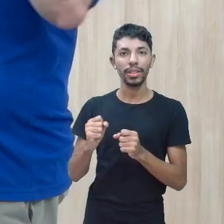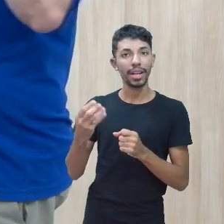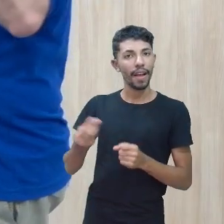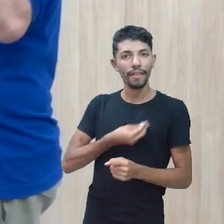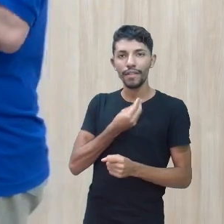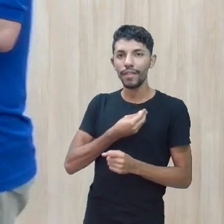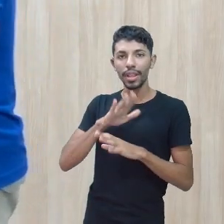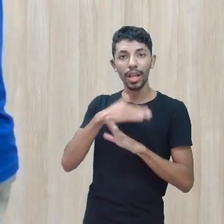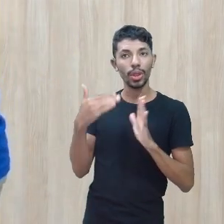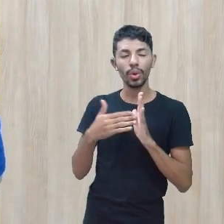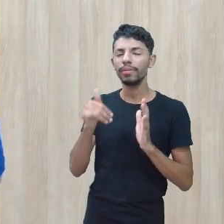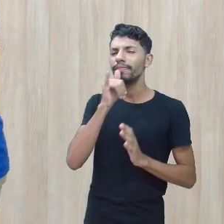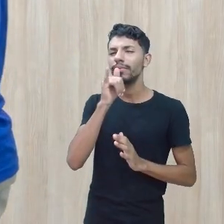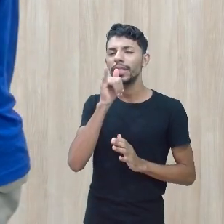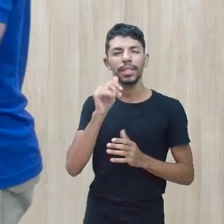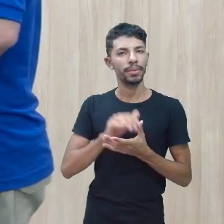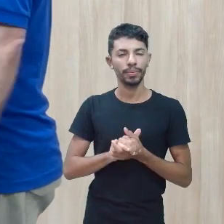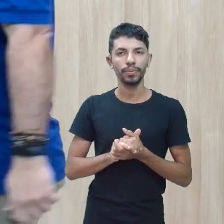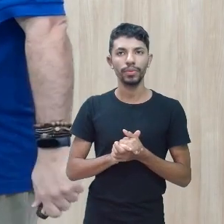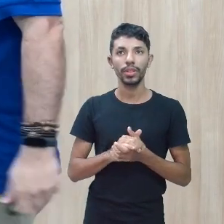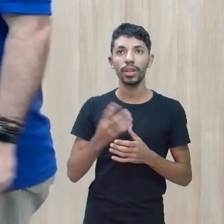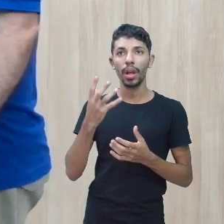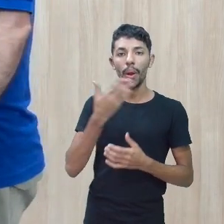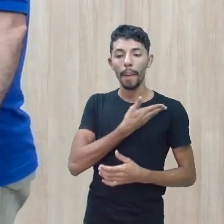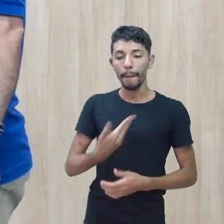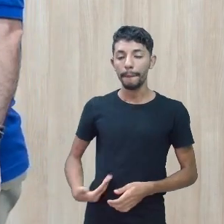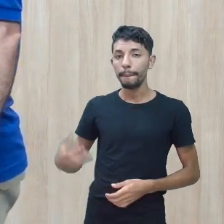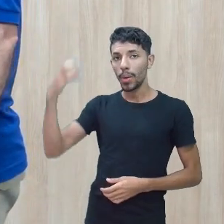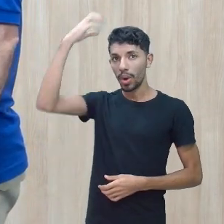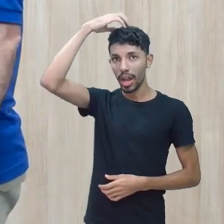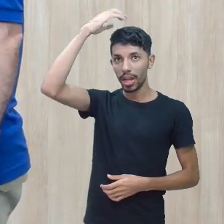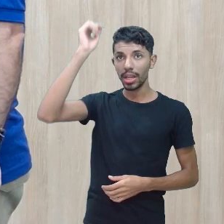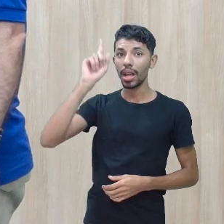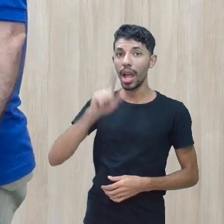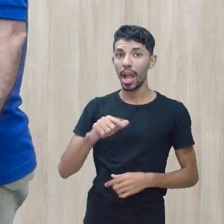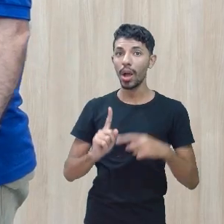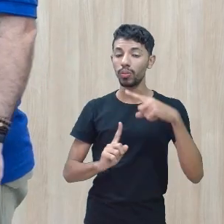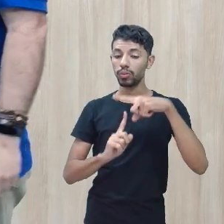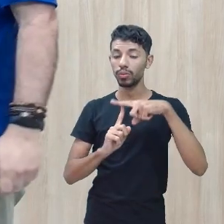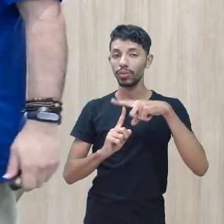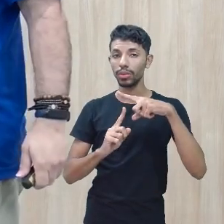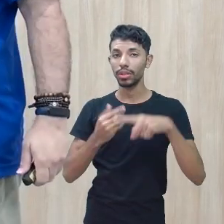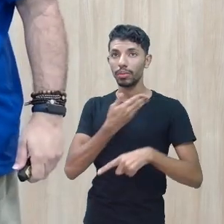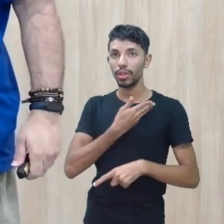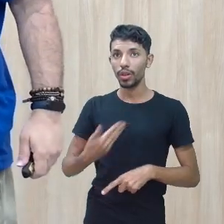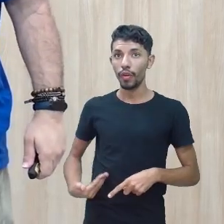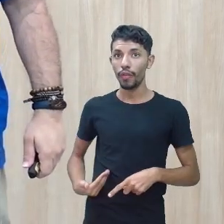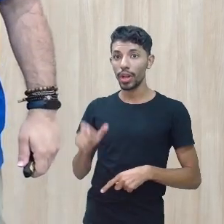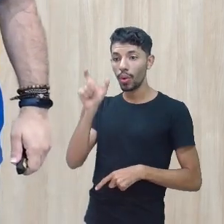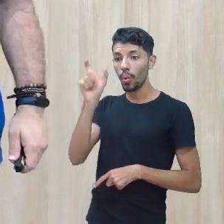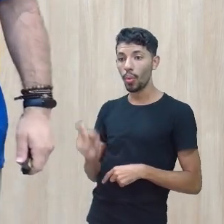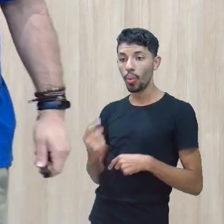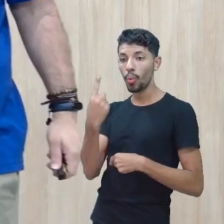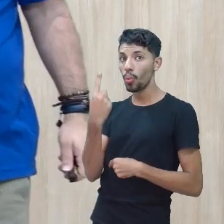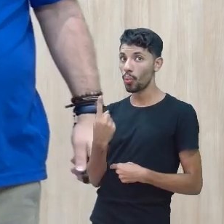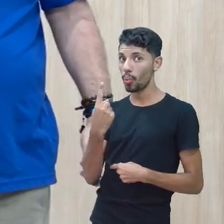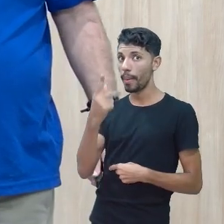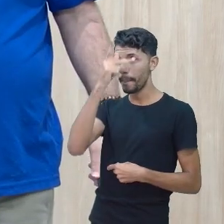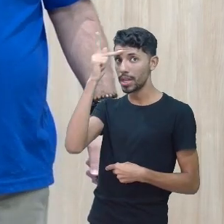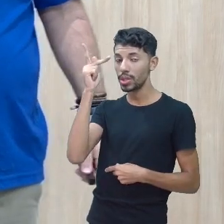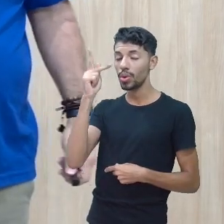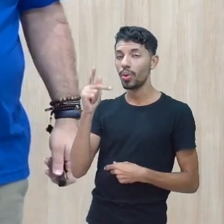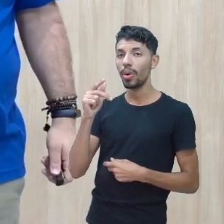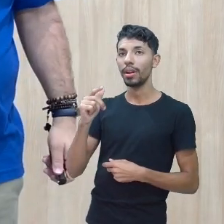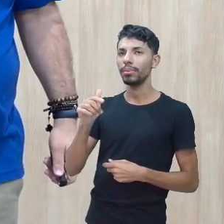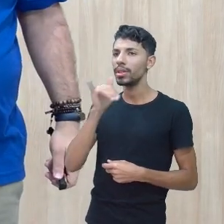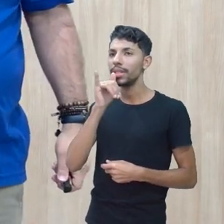O que é que a gente está dizendo? A monarquia é uma forma de governo no qual uma única pessoa, geralmente